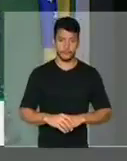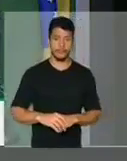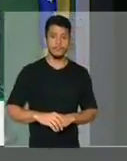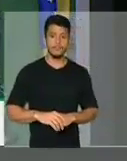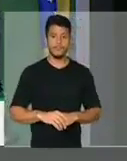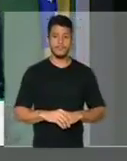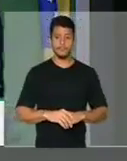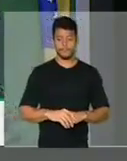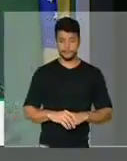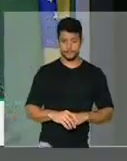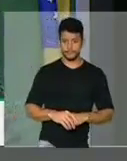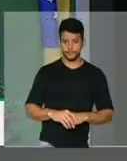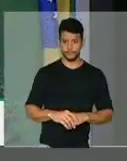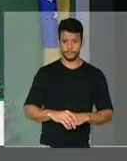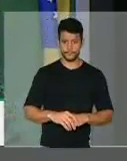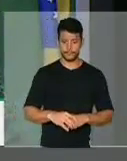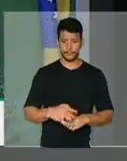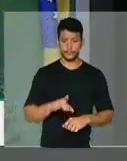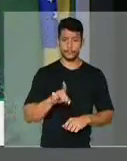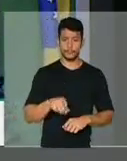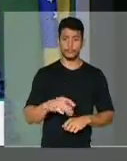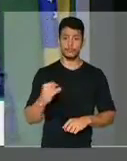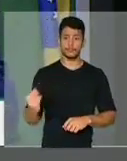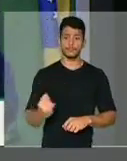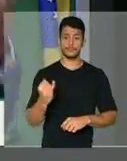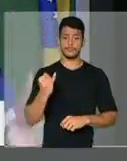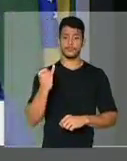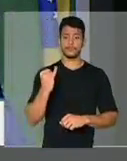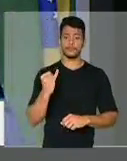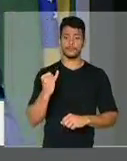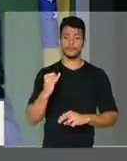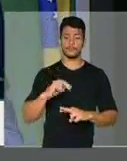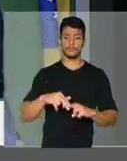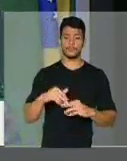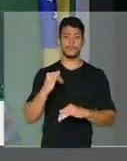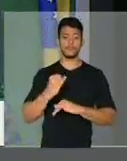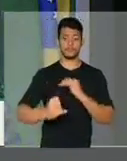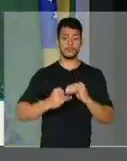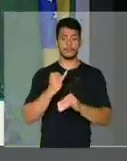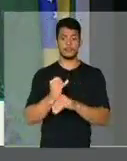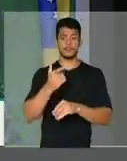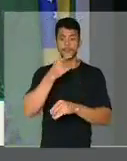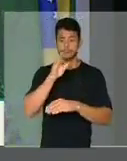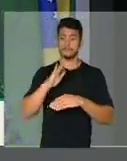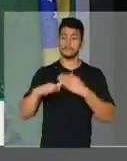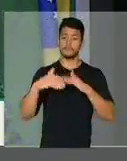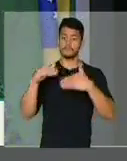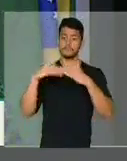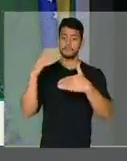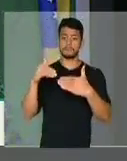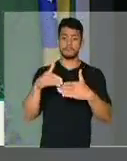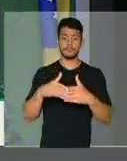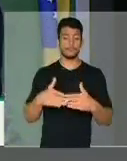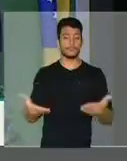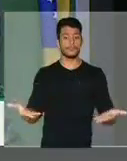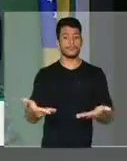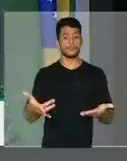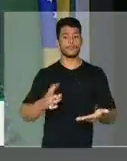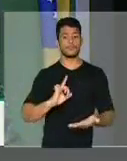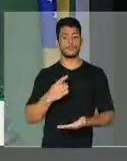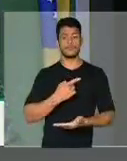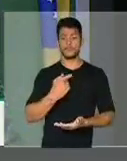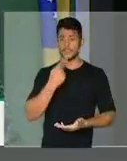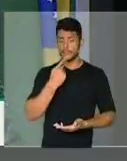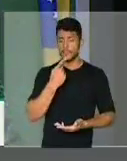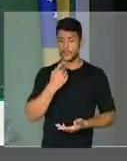anos 90. Isto foi muito importante porque a internet se desenvolveu. E hoje nós estamos tratando de uma matéria que é